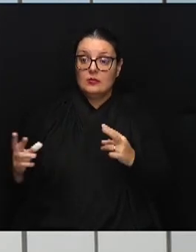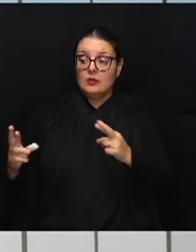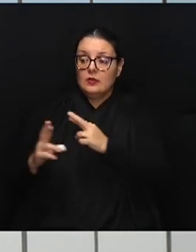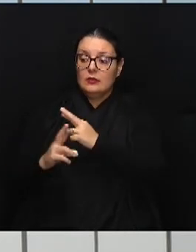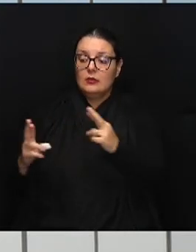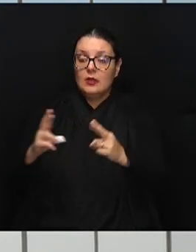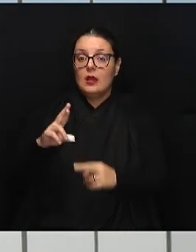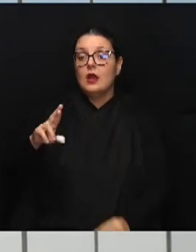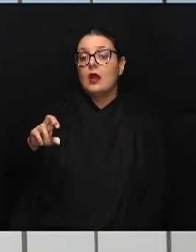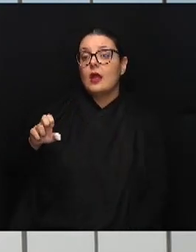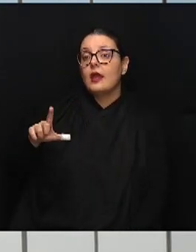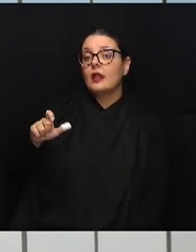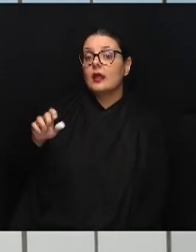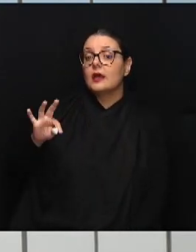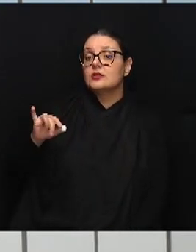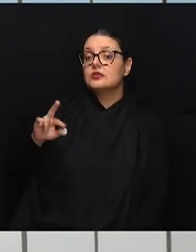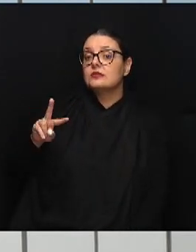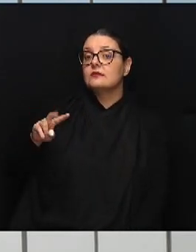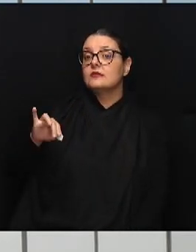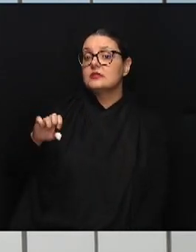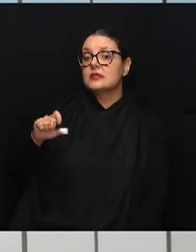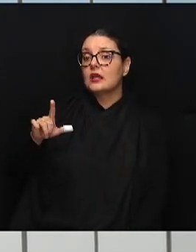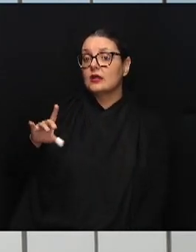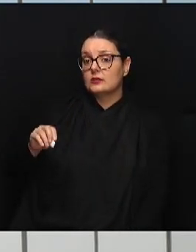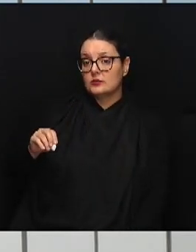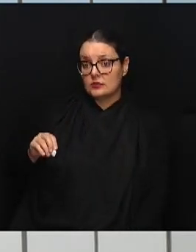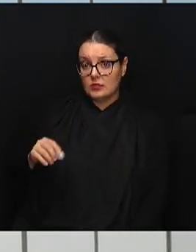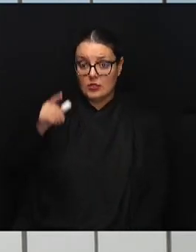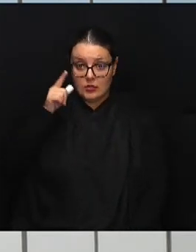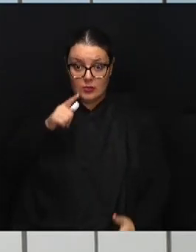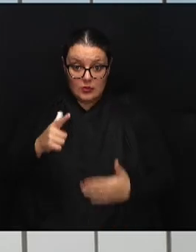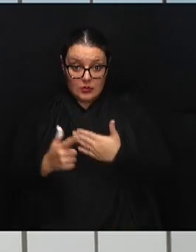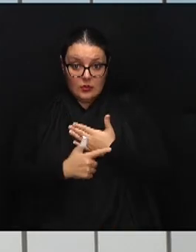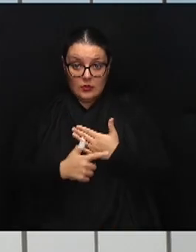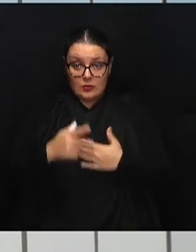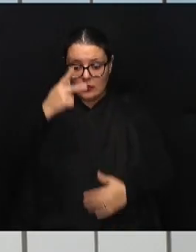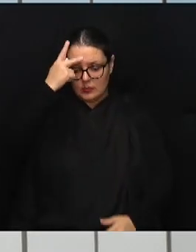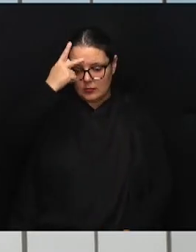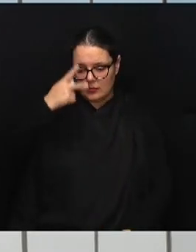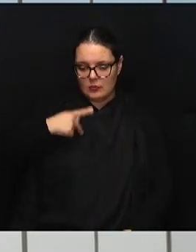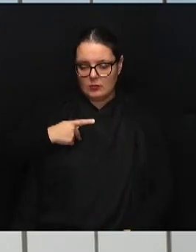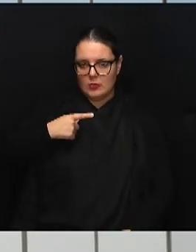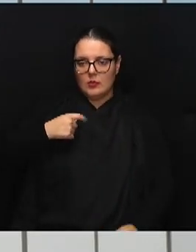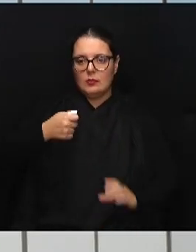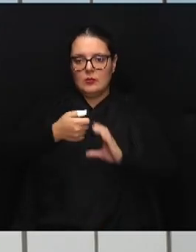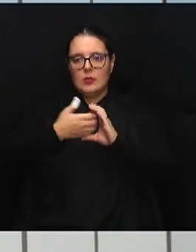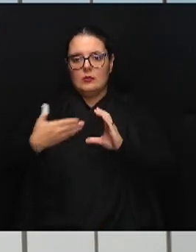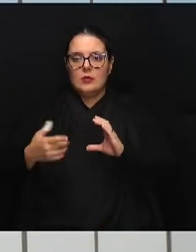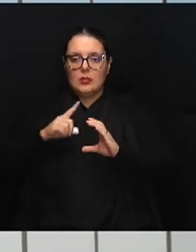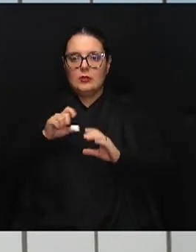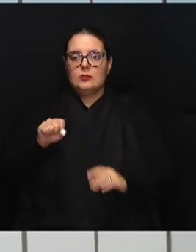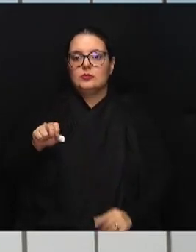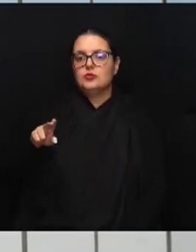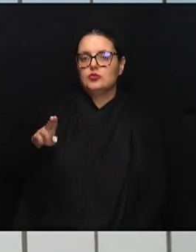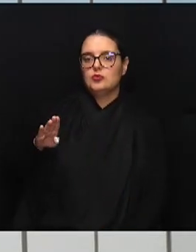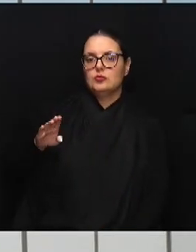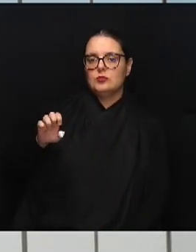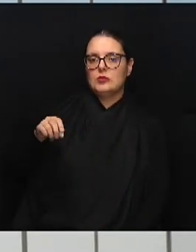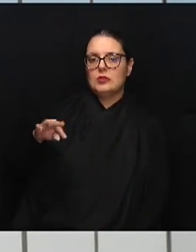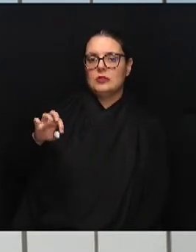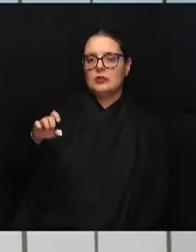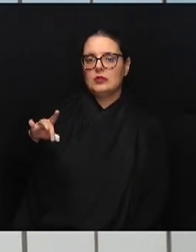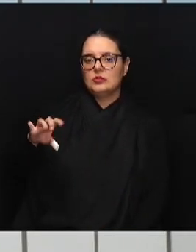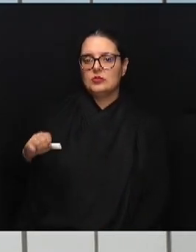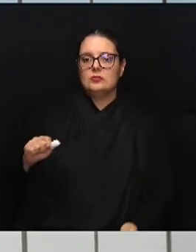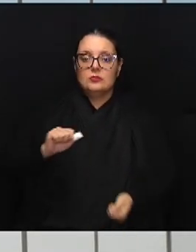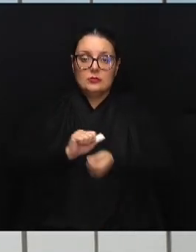relativizados. Você conseguir definir um papel com a sua cara, e não um papel subentendido que você tem que se encaixar,